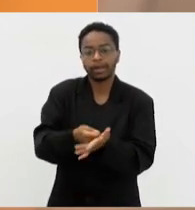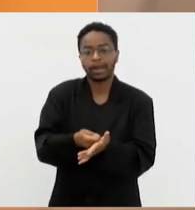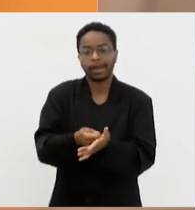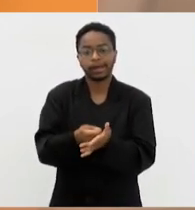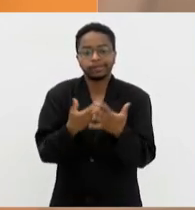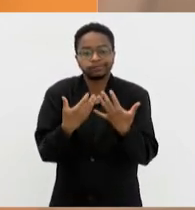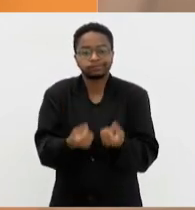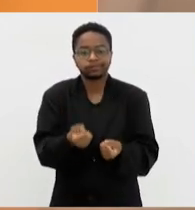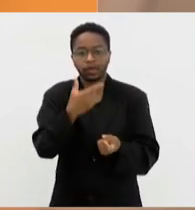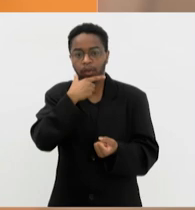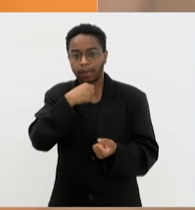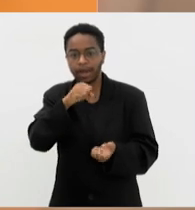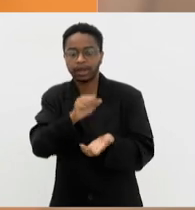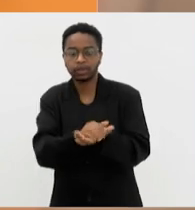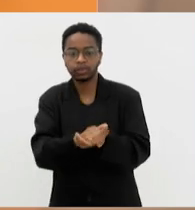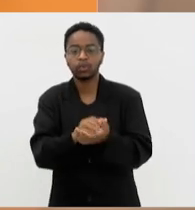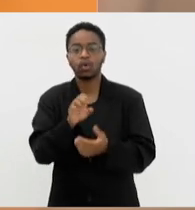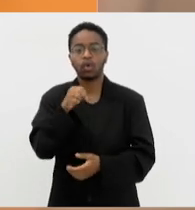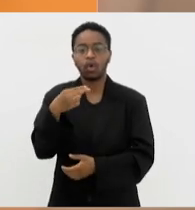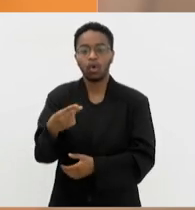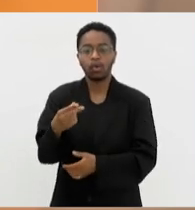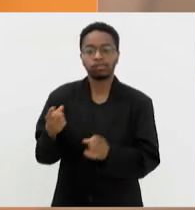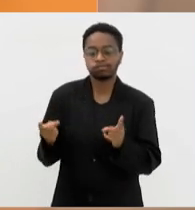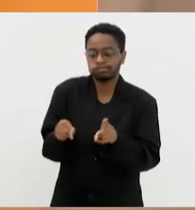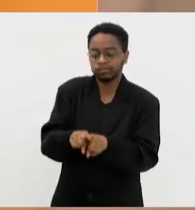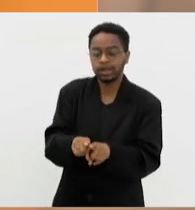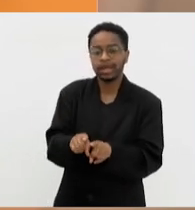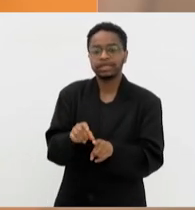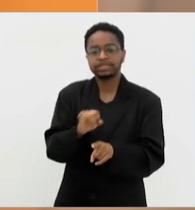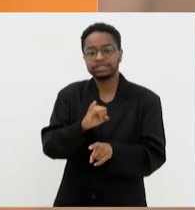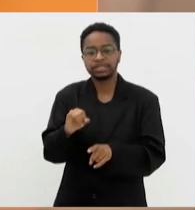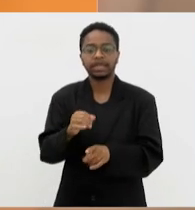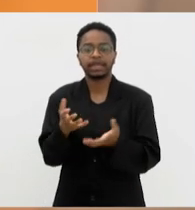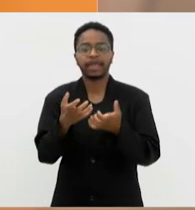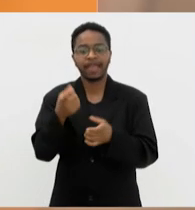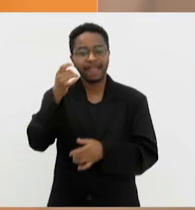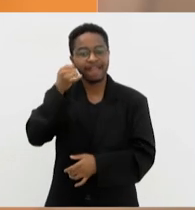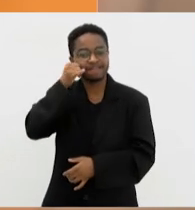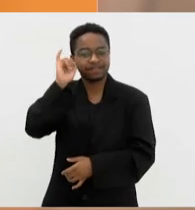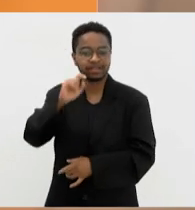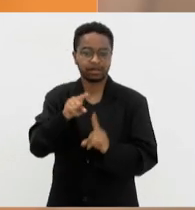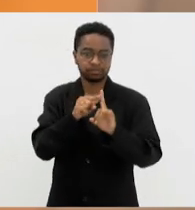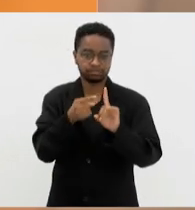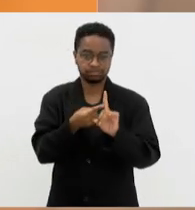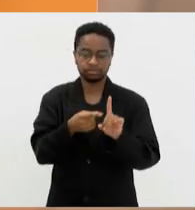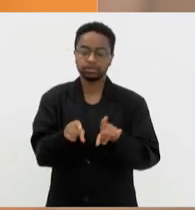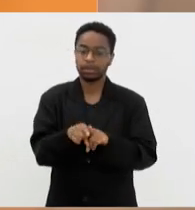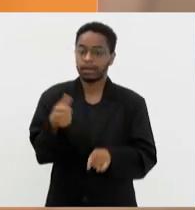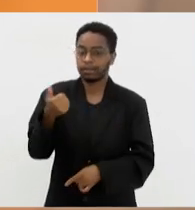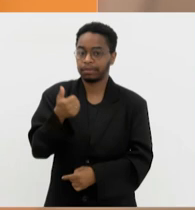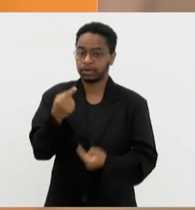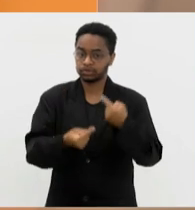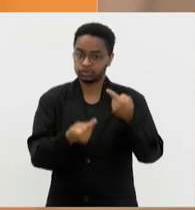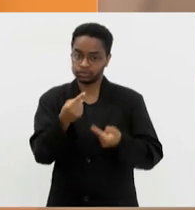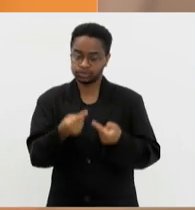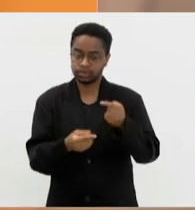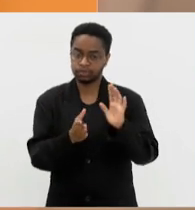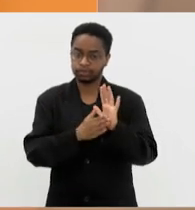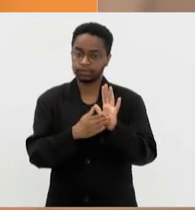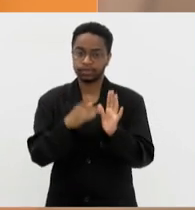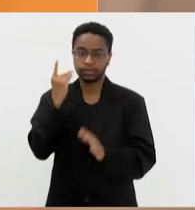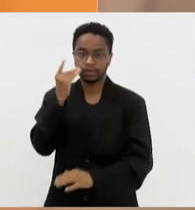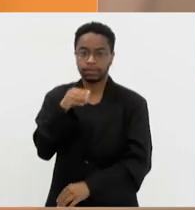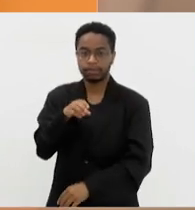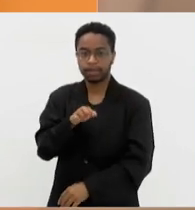companheiros para inserirem qualquer método contraceptivo. Em primeira discussão, proposta da deputada